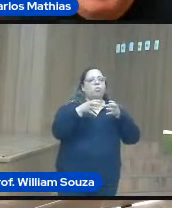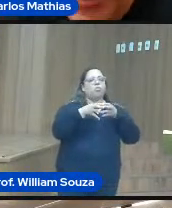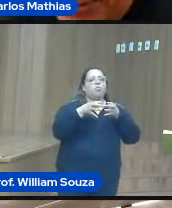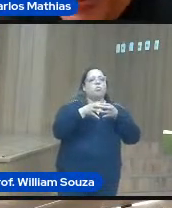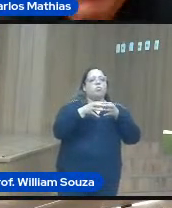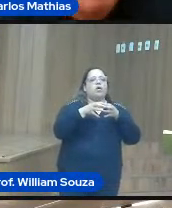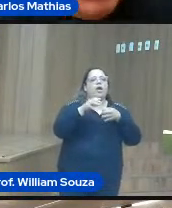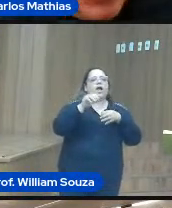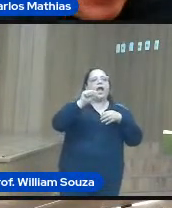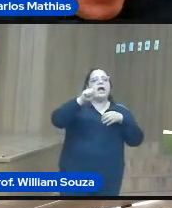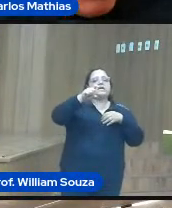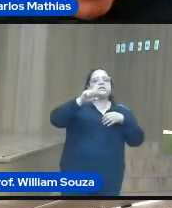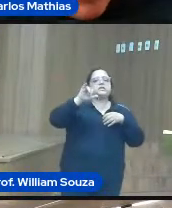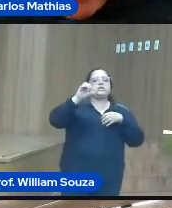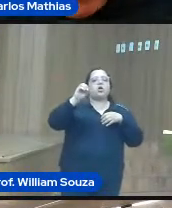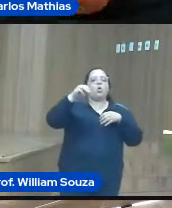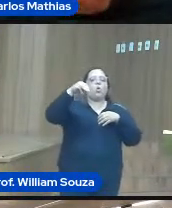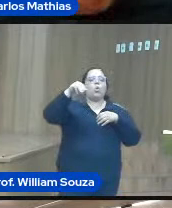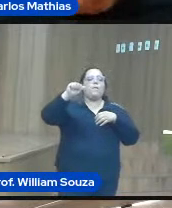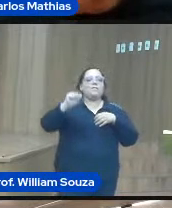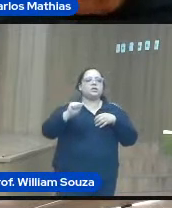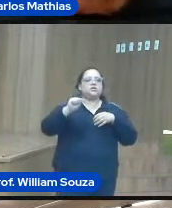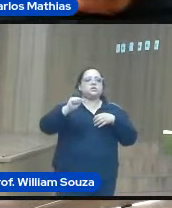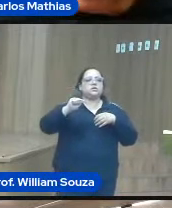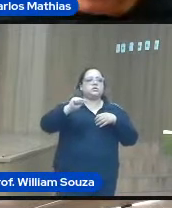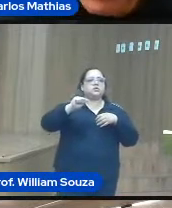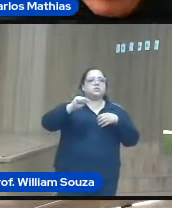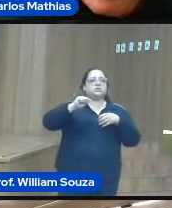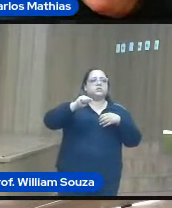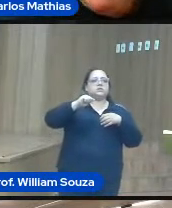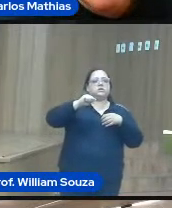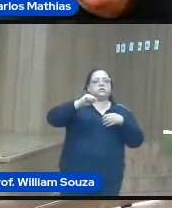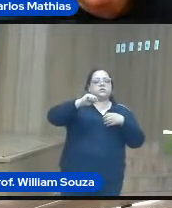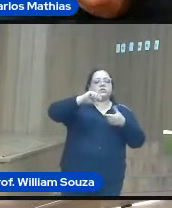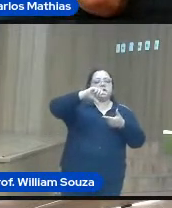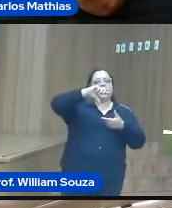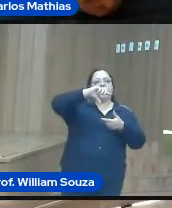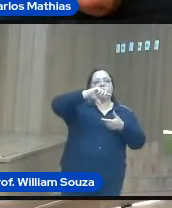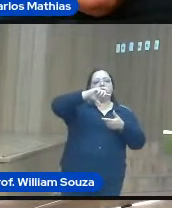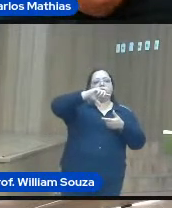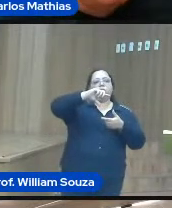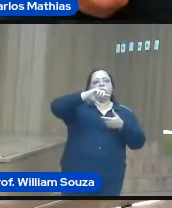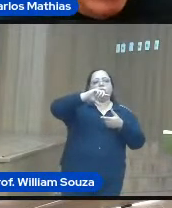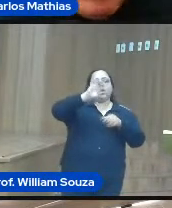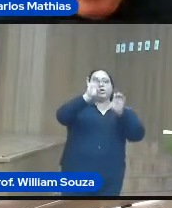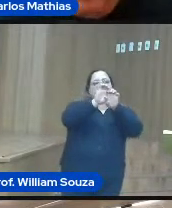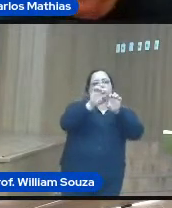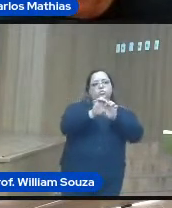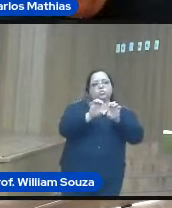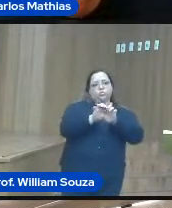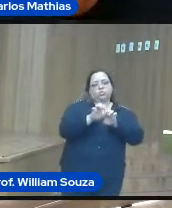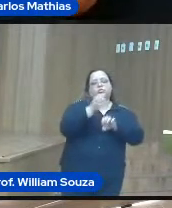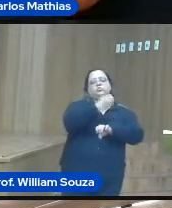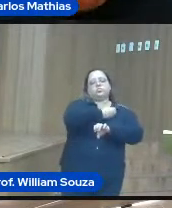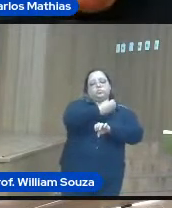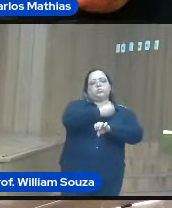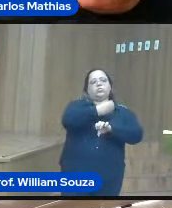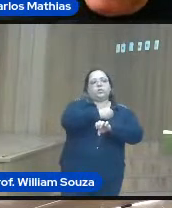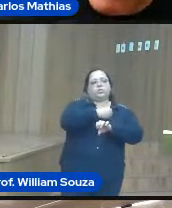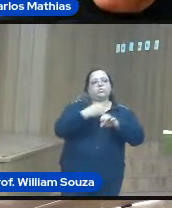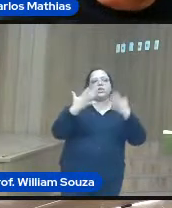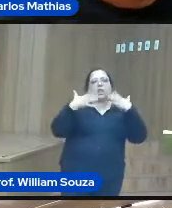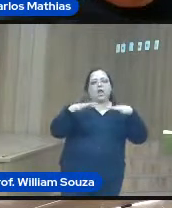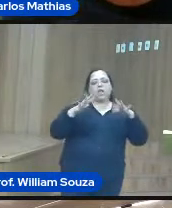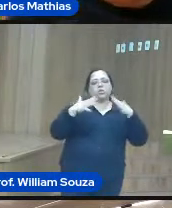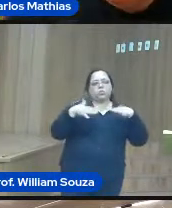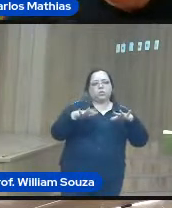de Peano, que estrutura o conjunto dos números naturais. Esses axiomas eles foram